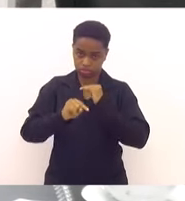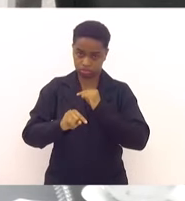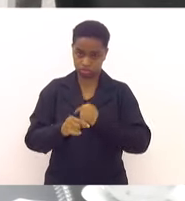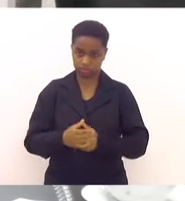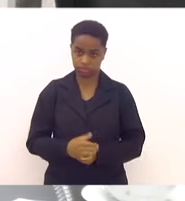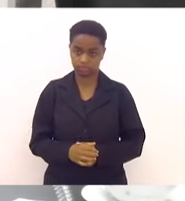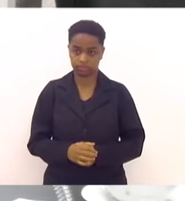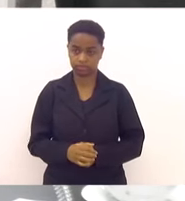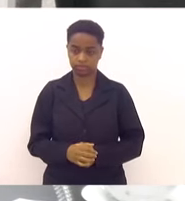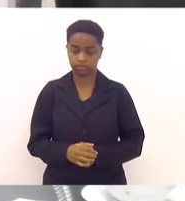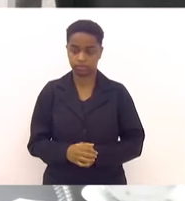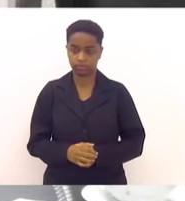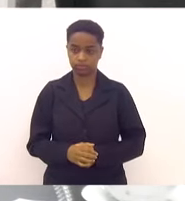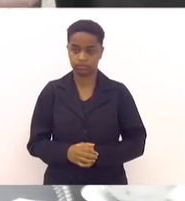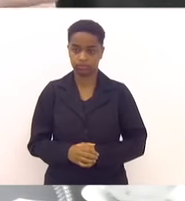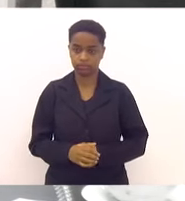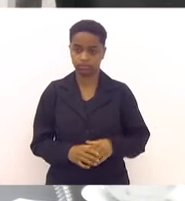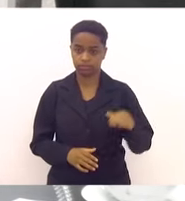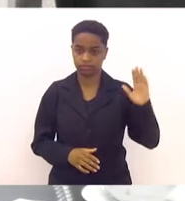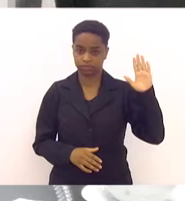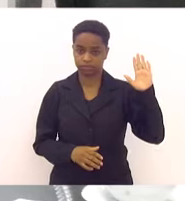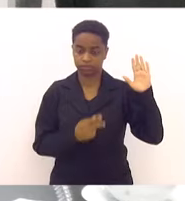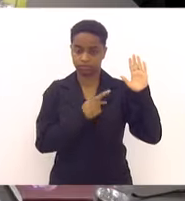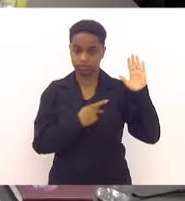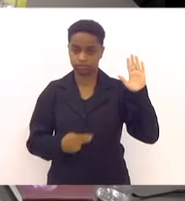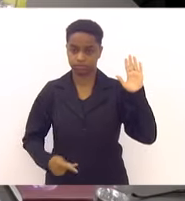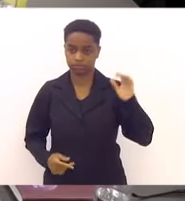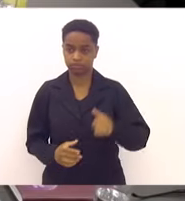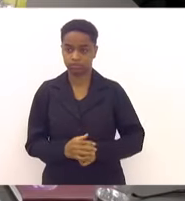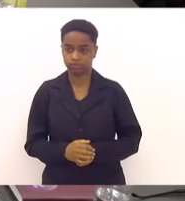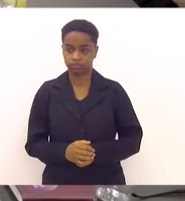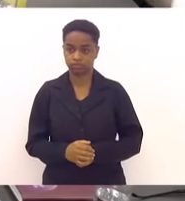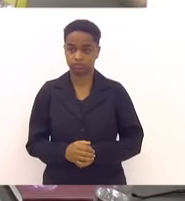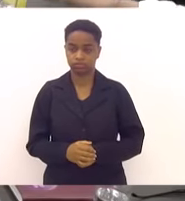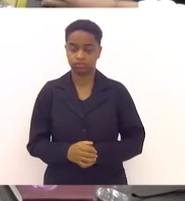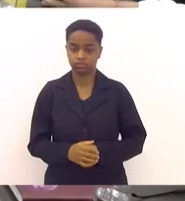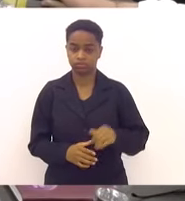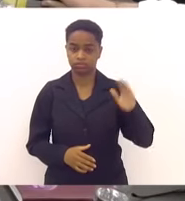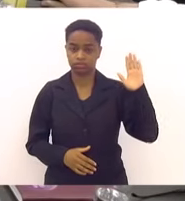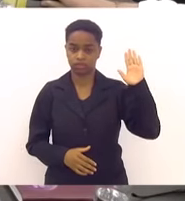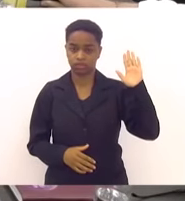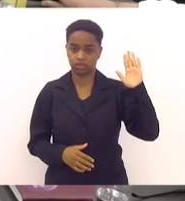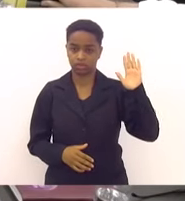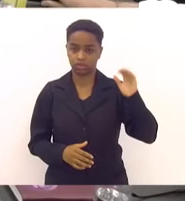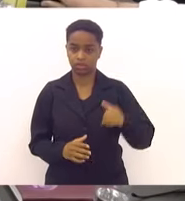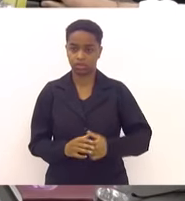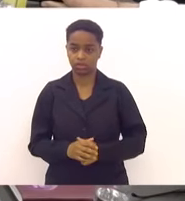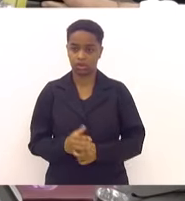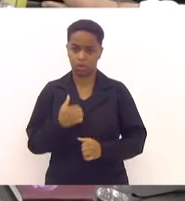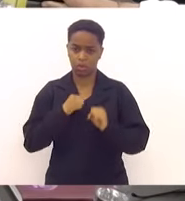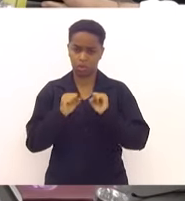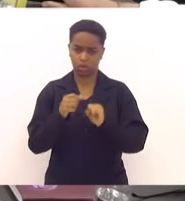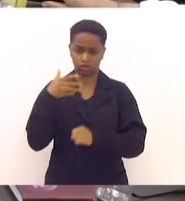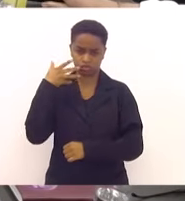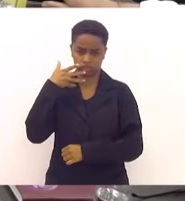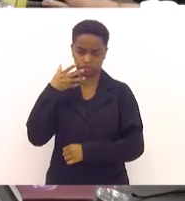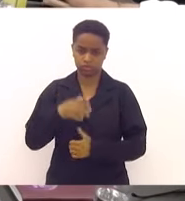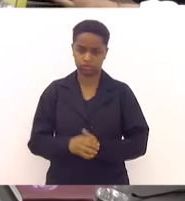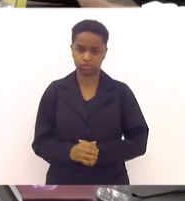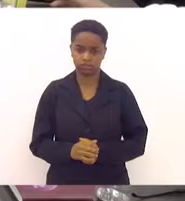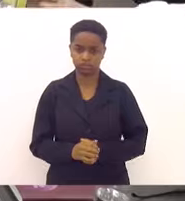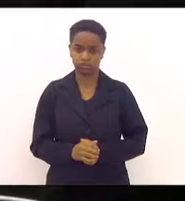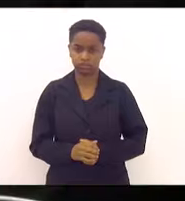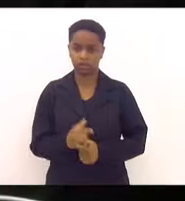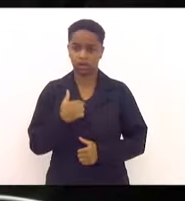projeto. Presidente. Então, esse aspecto estaria dirimido. Presidente, Vossa Excelência me permite? Lógico. Eu queria